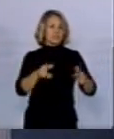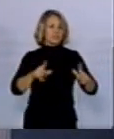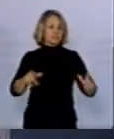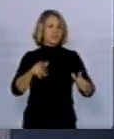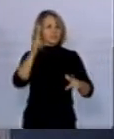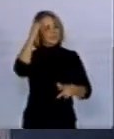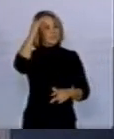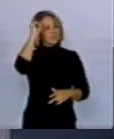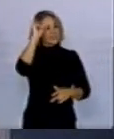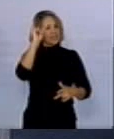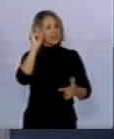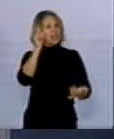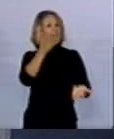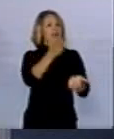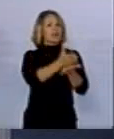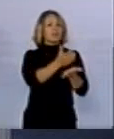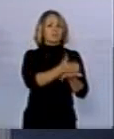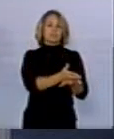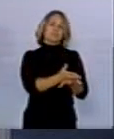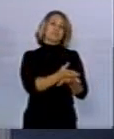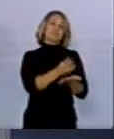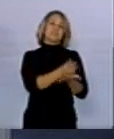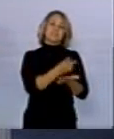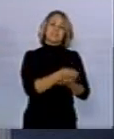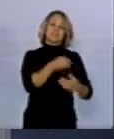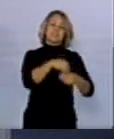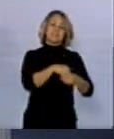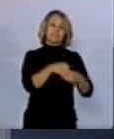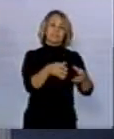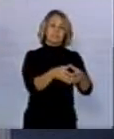de evitar a concentração econômica do mercado.